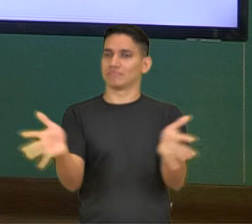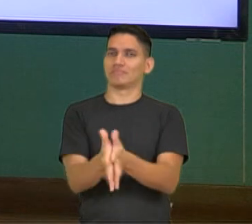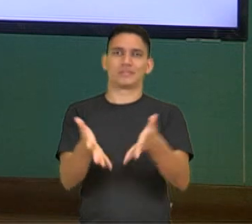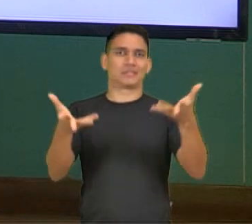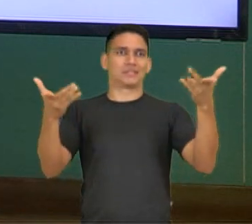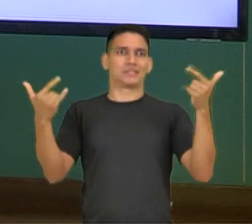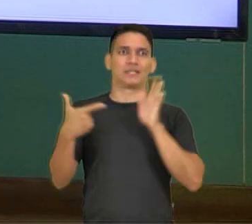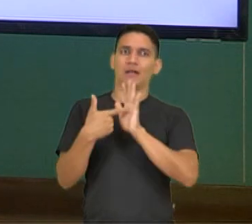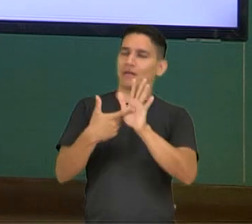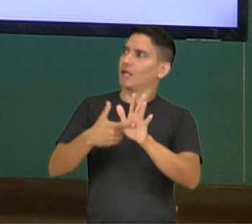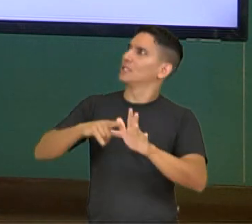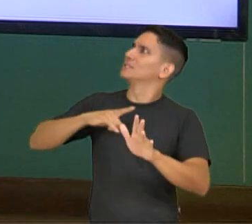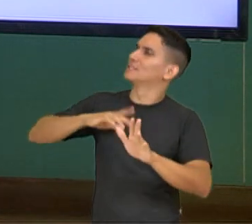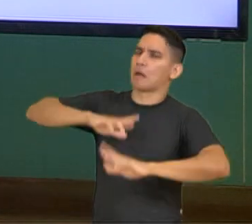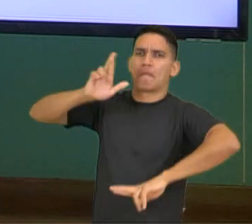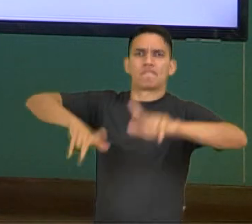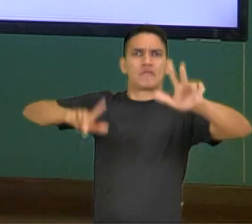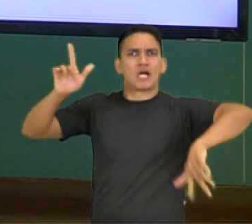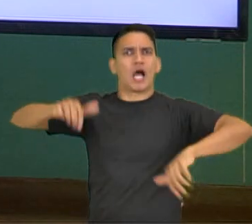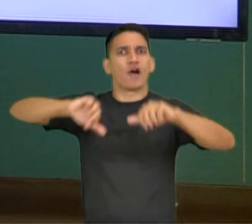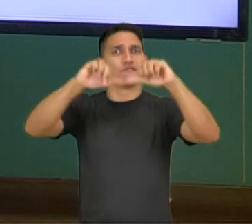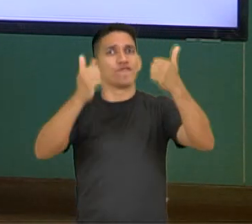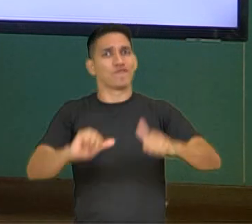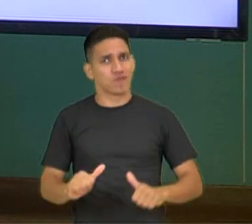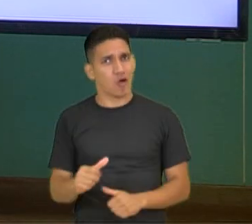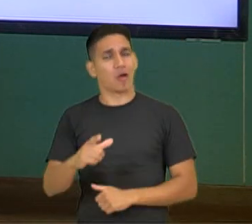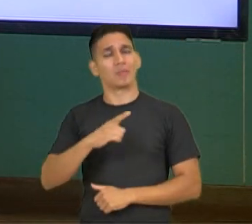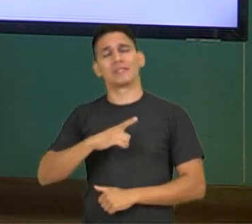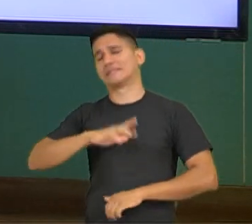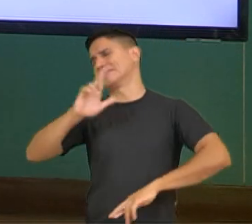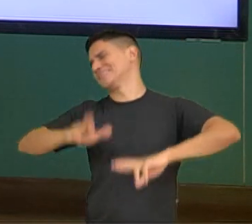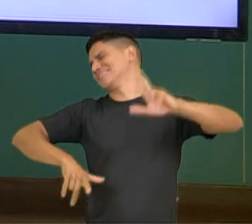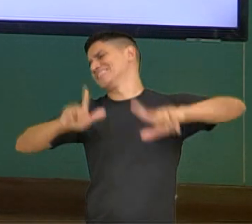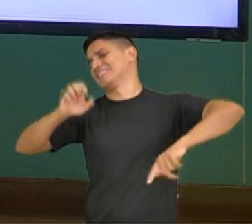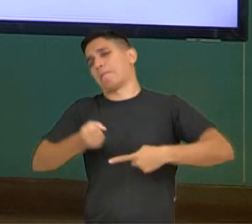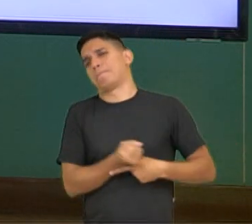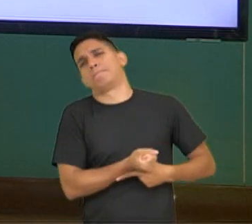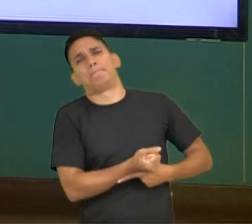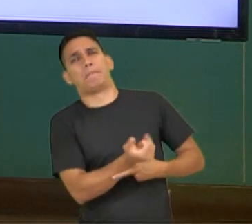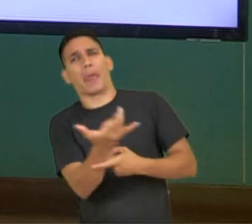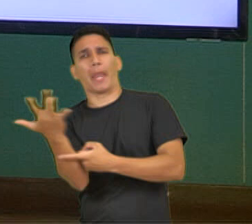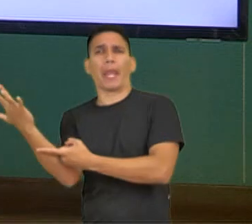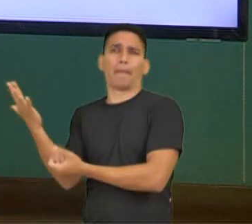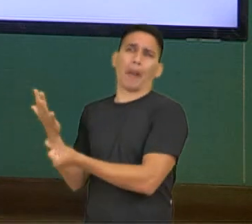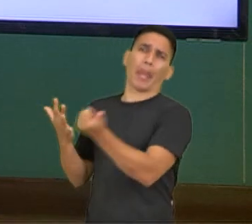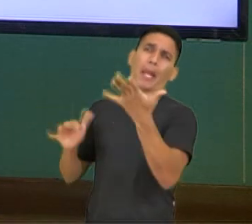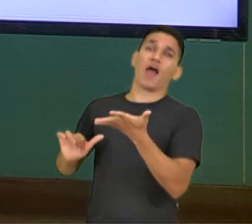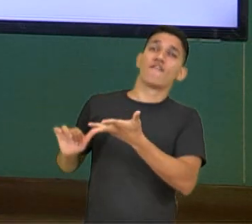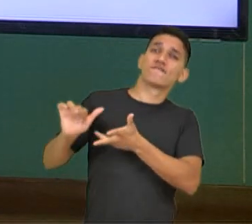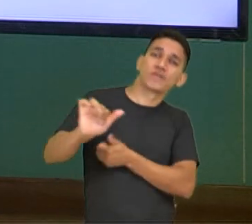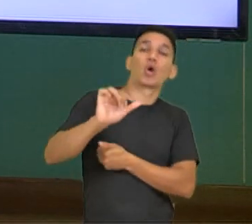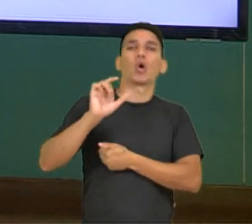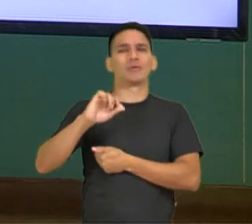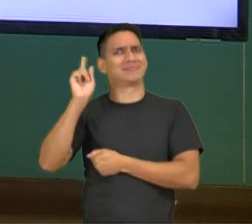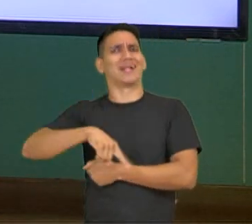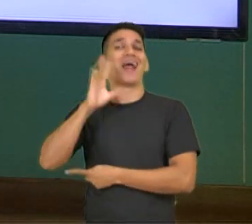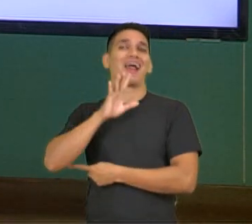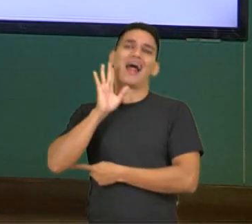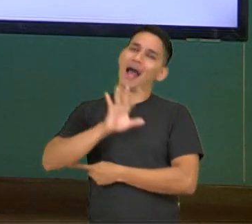sua multiforme. Nós temos uma variedade enorme de substâncias e isso é extremamente